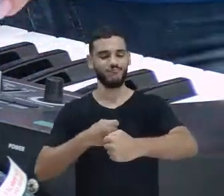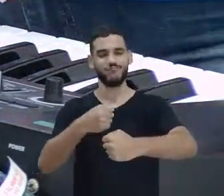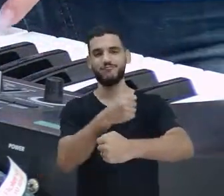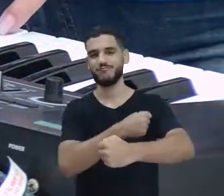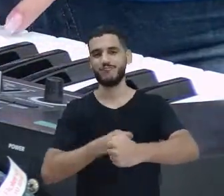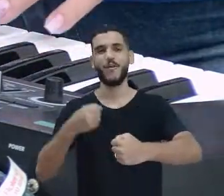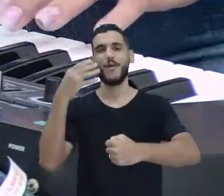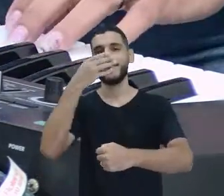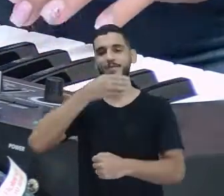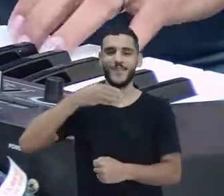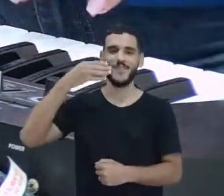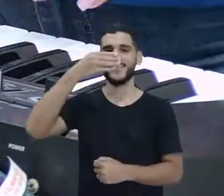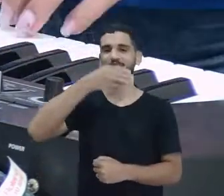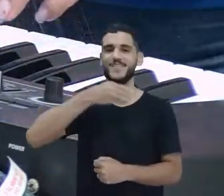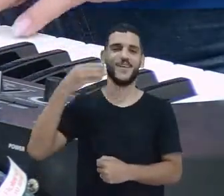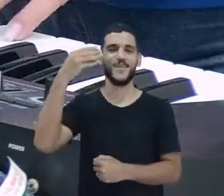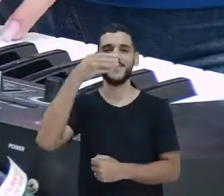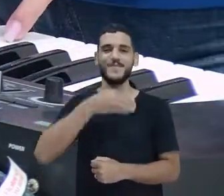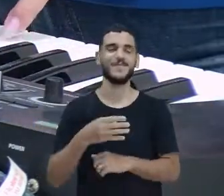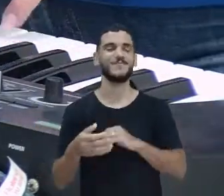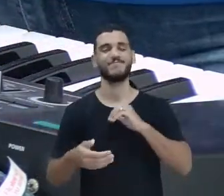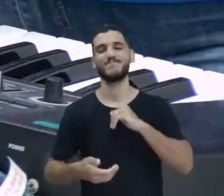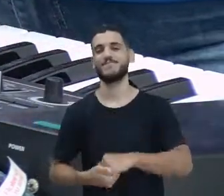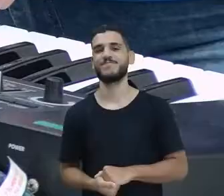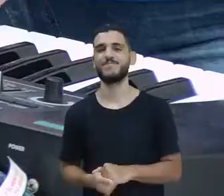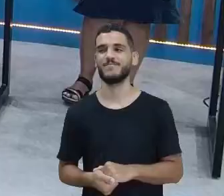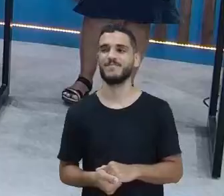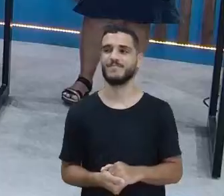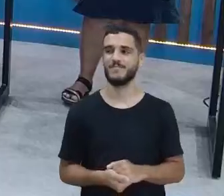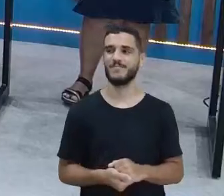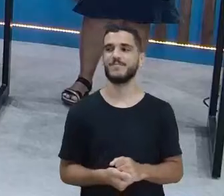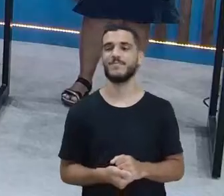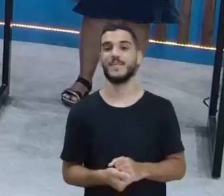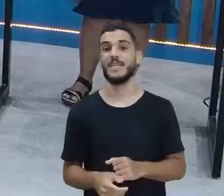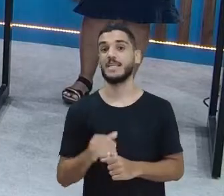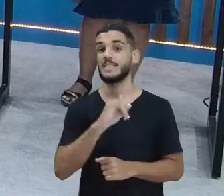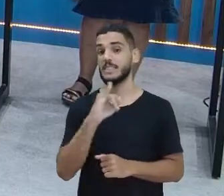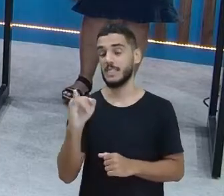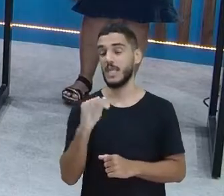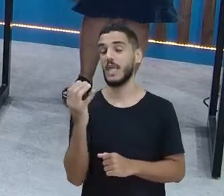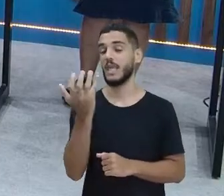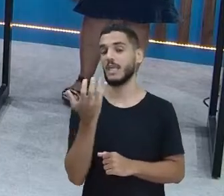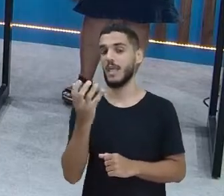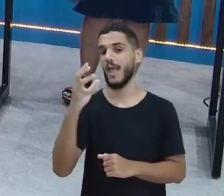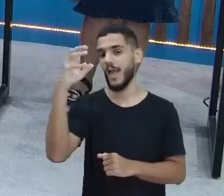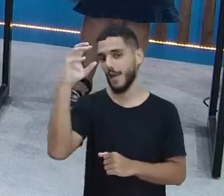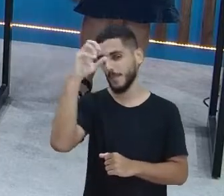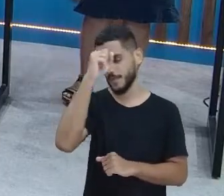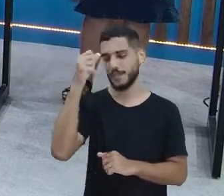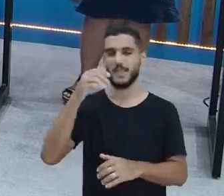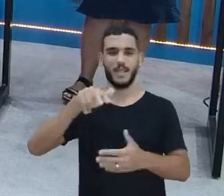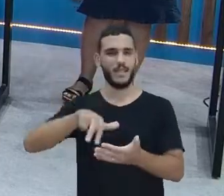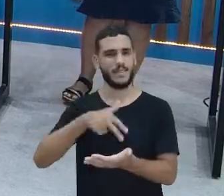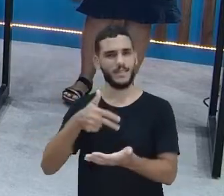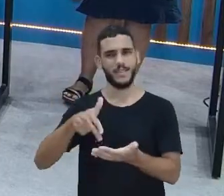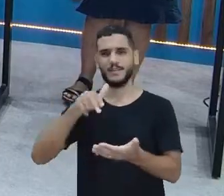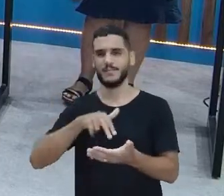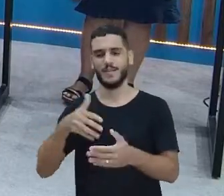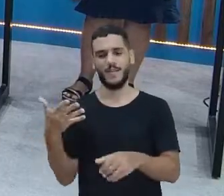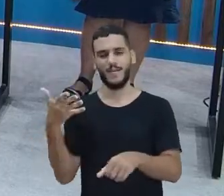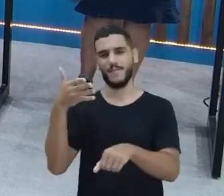Faz docinha, doce de maracujá. Quem quiser aprender a dançar, vai na casa do